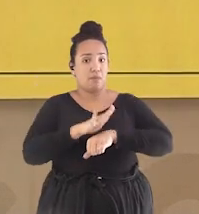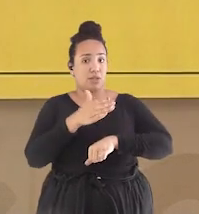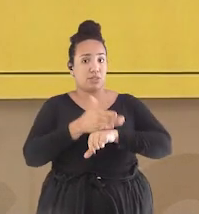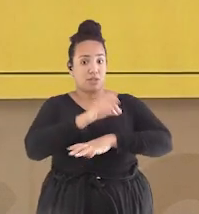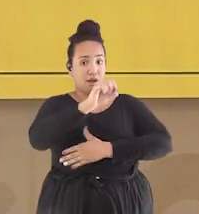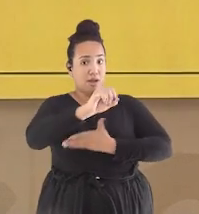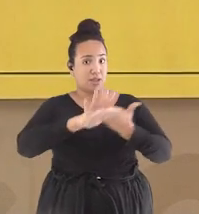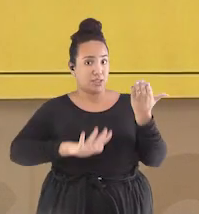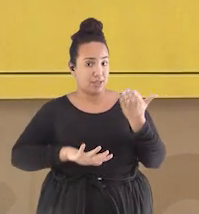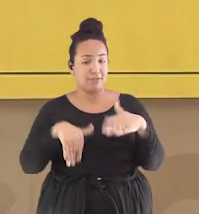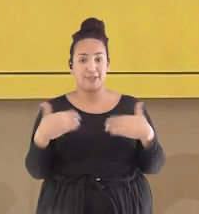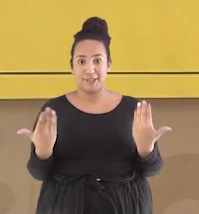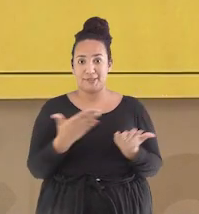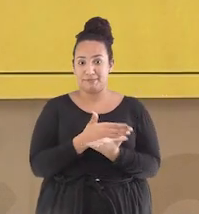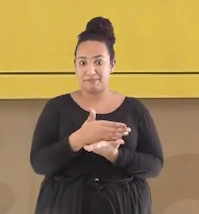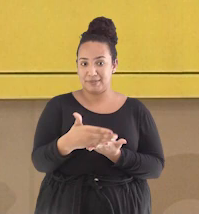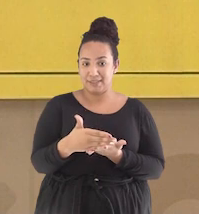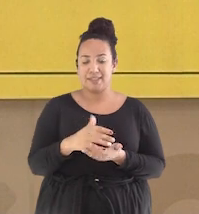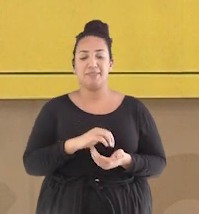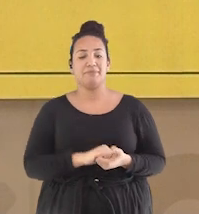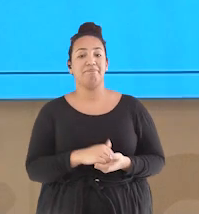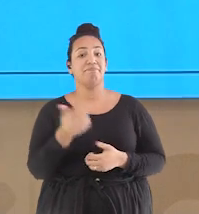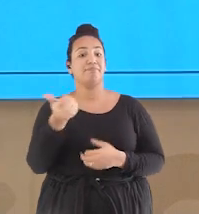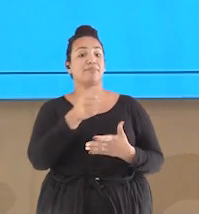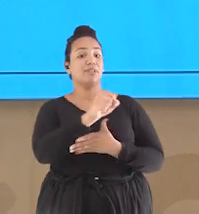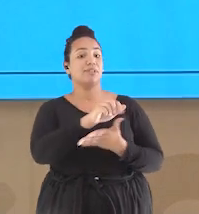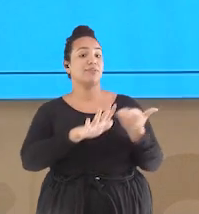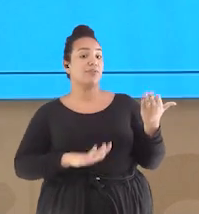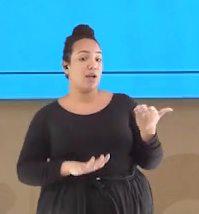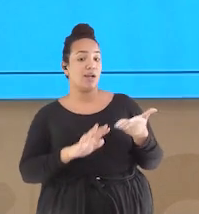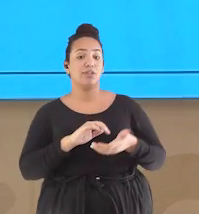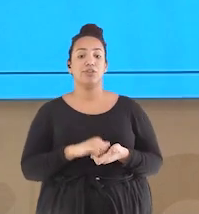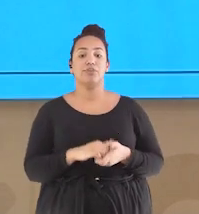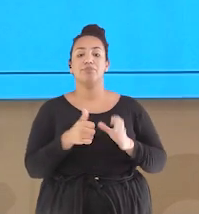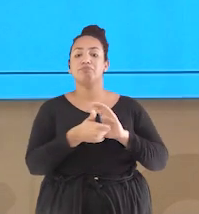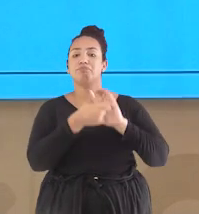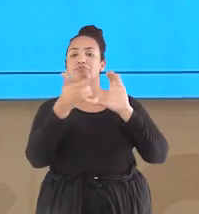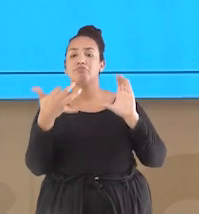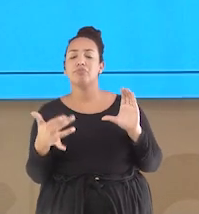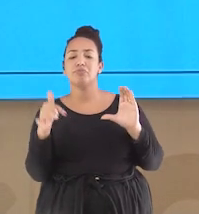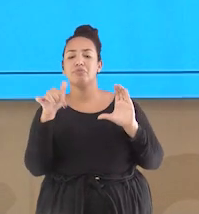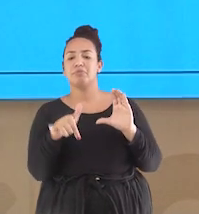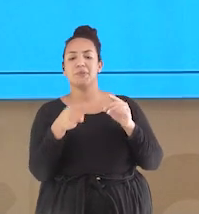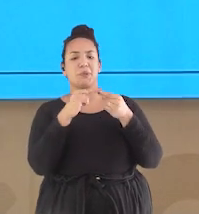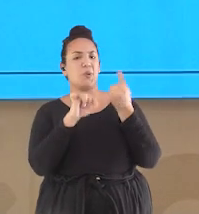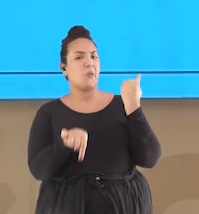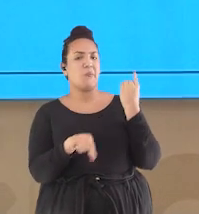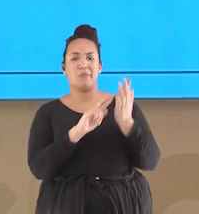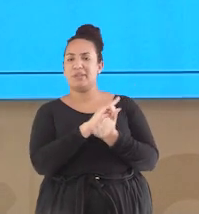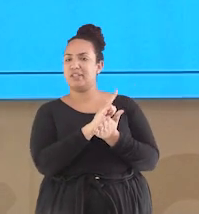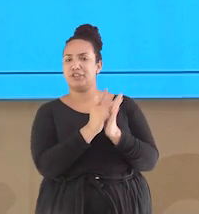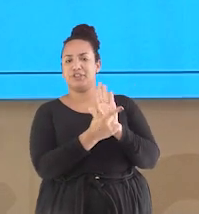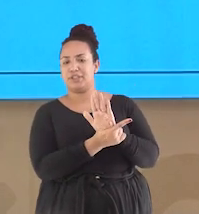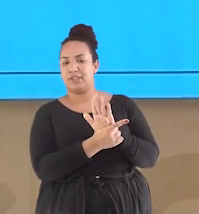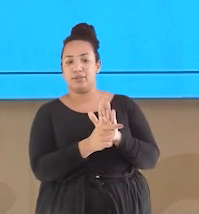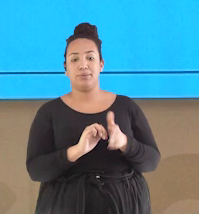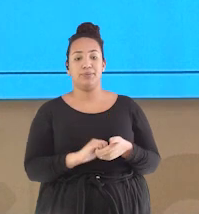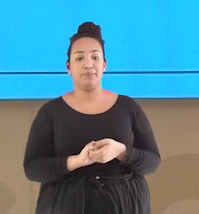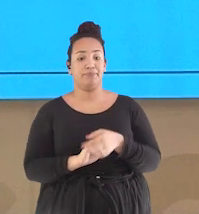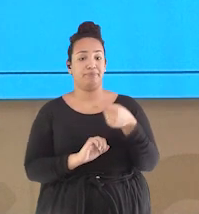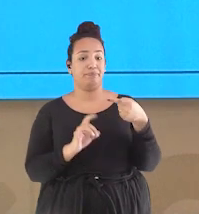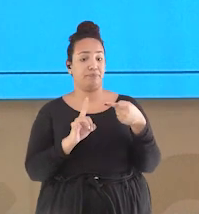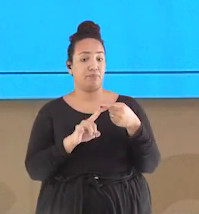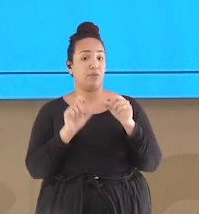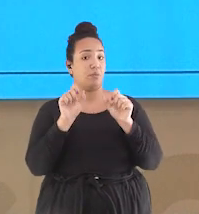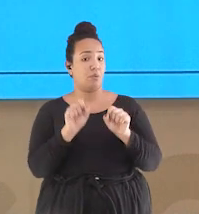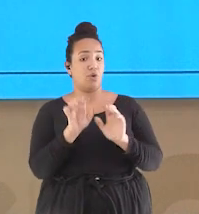algumas atividades? Vamos começar? Questão número 1. Qual dessas características não faz parte do gênero resenha?